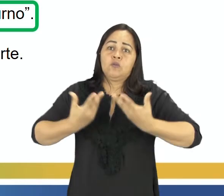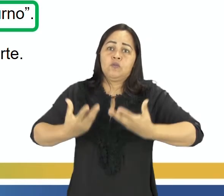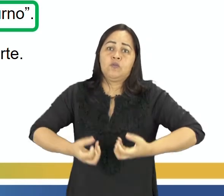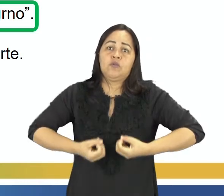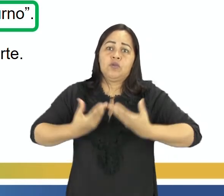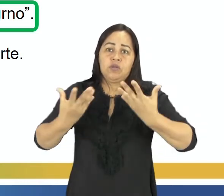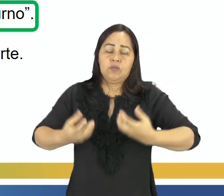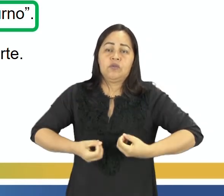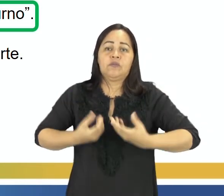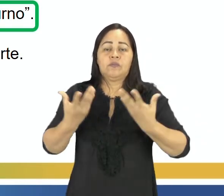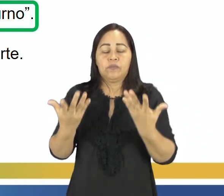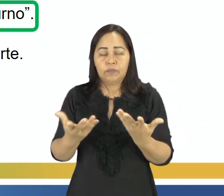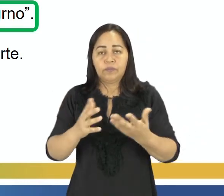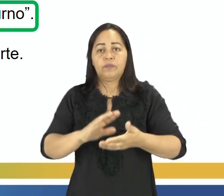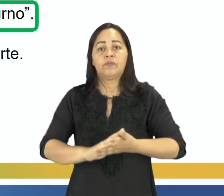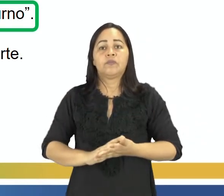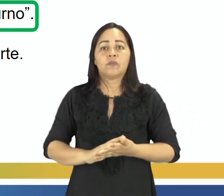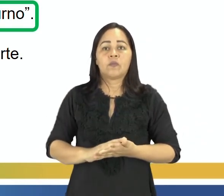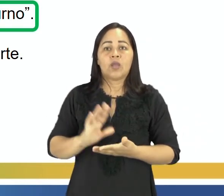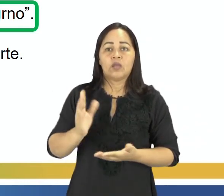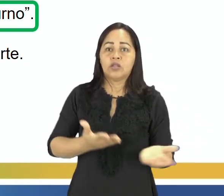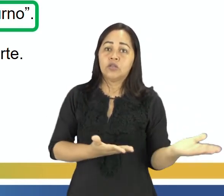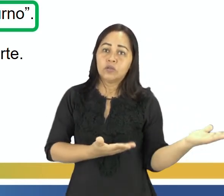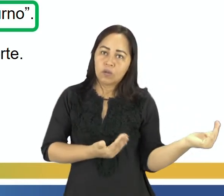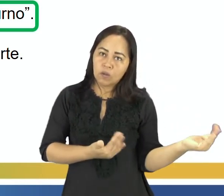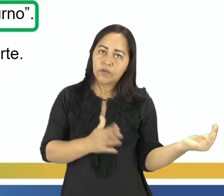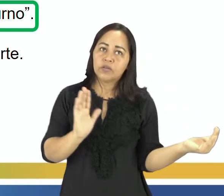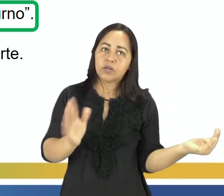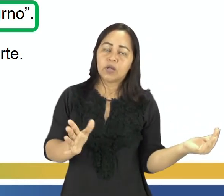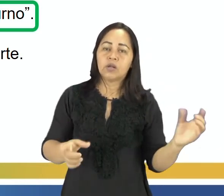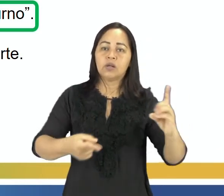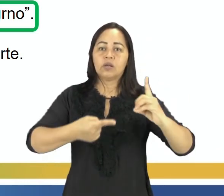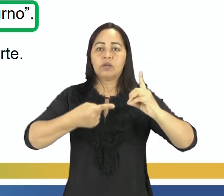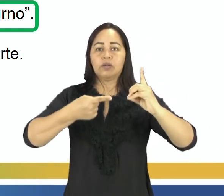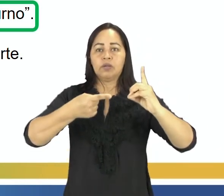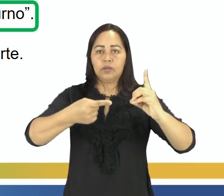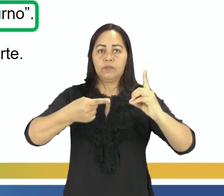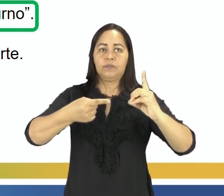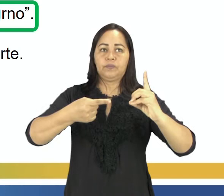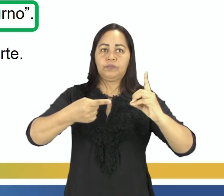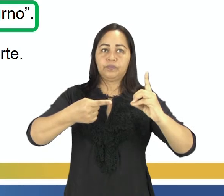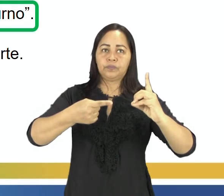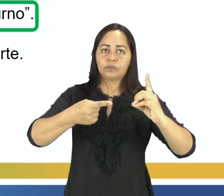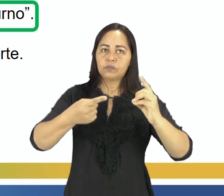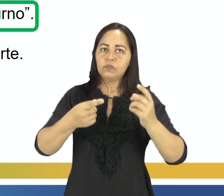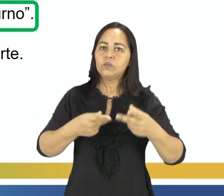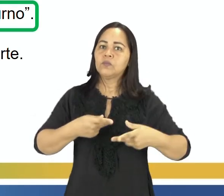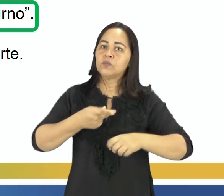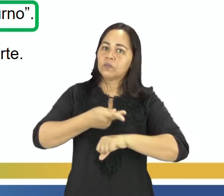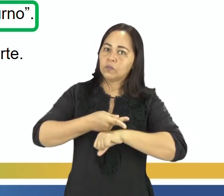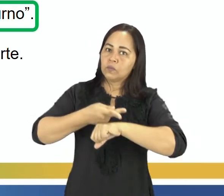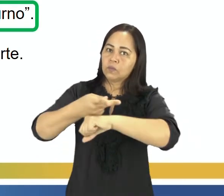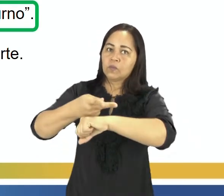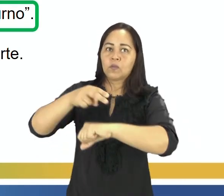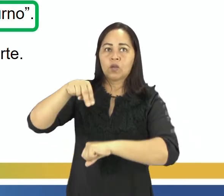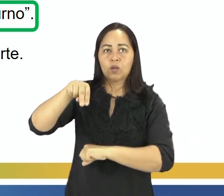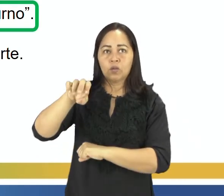um grande poeta desde muito jovem. Letra D diz o seguinte: Recebeu o Prêmio Nobel